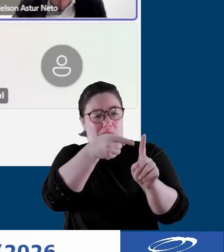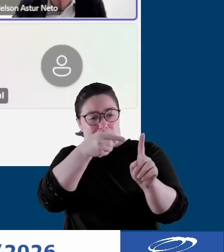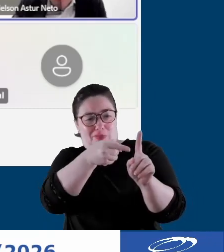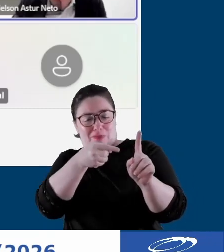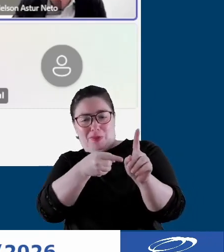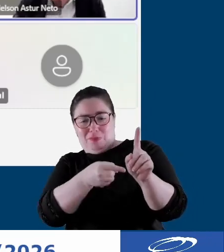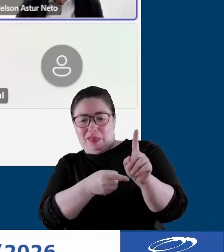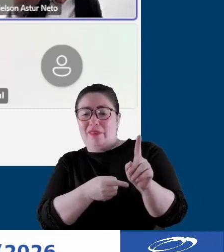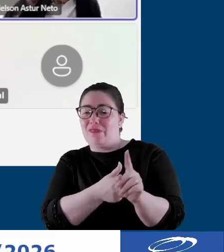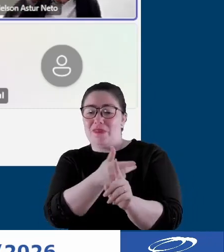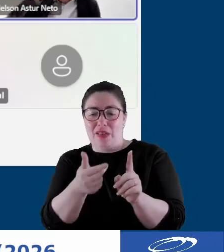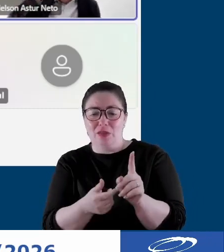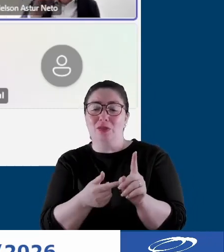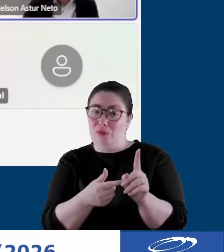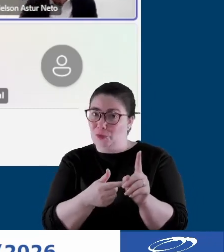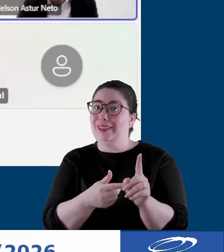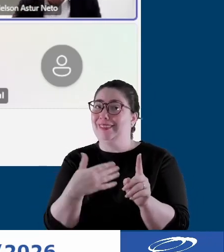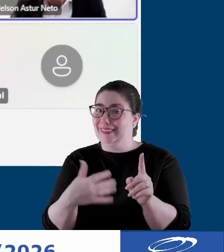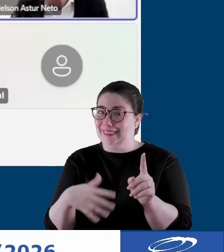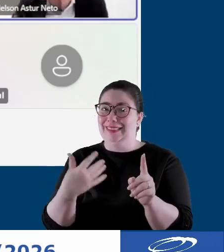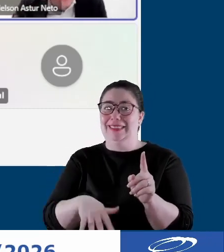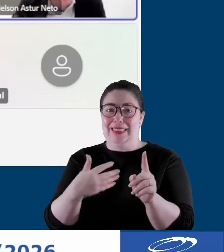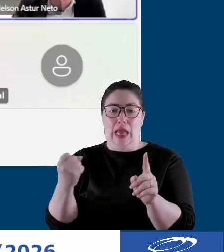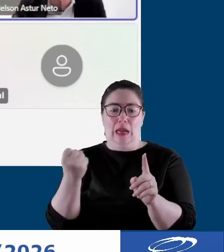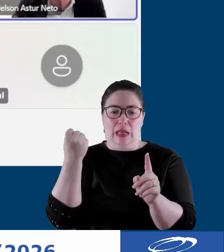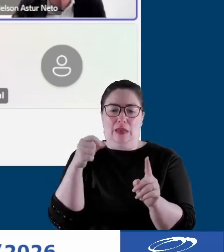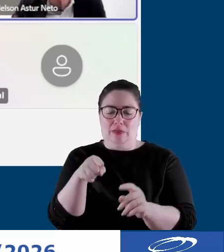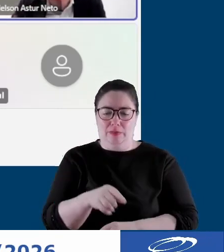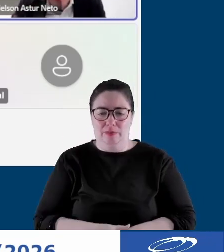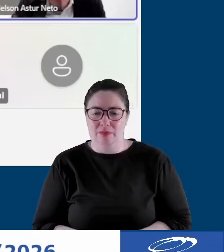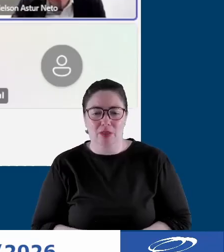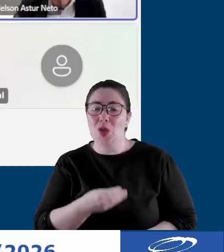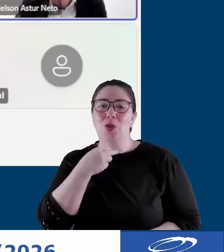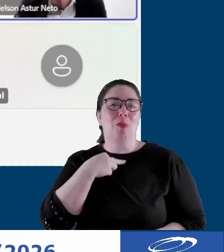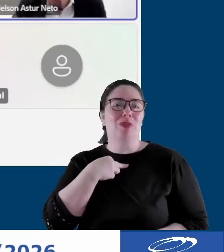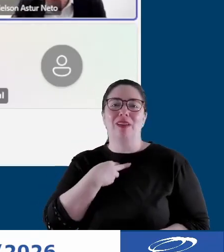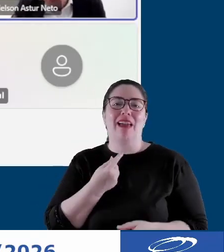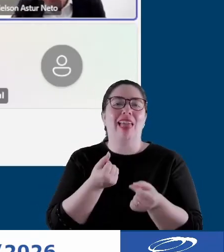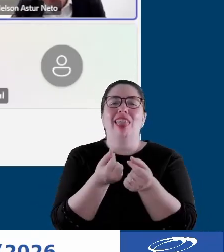bem agressiva. Tá? Não dá para ser econômico nesse tipo de cirurgia.